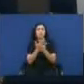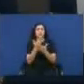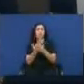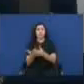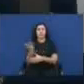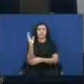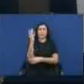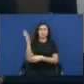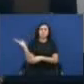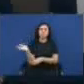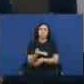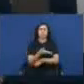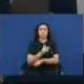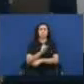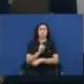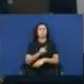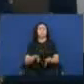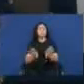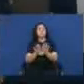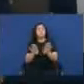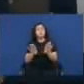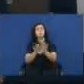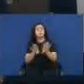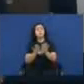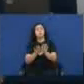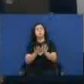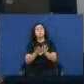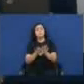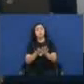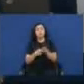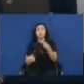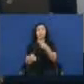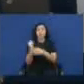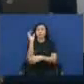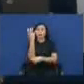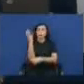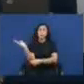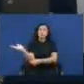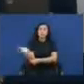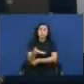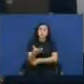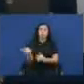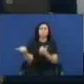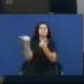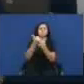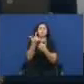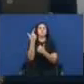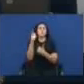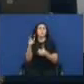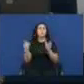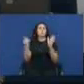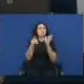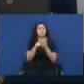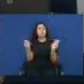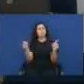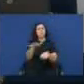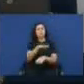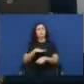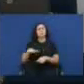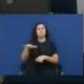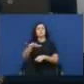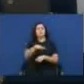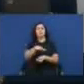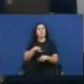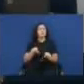estudada a retirada só das árvores, mas simplesmente retire aquela e plante uma de acordo com o que não